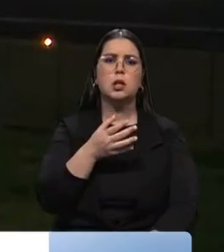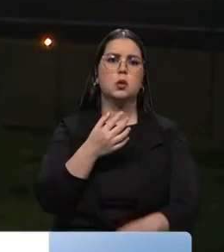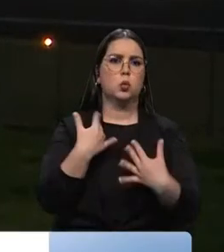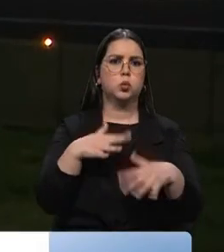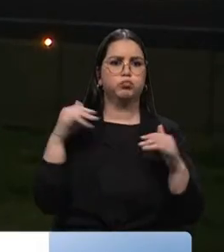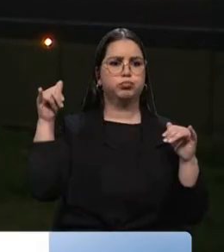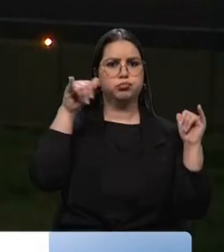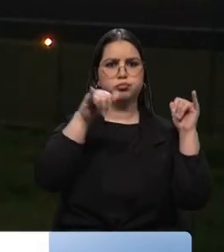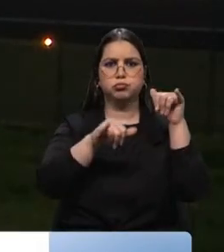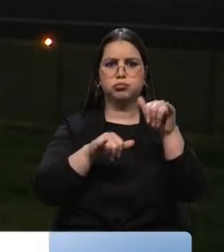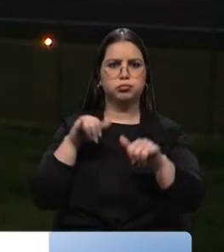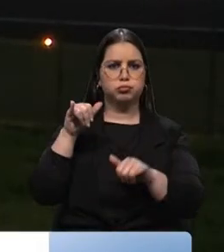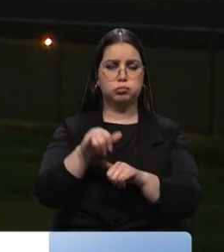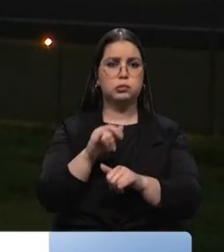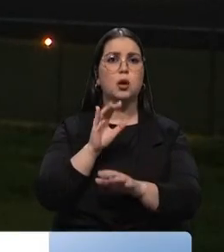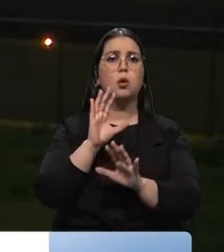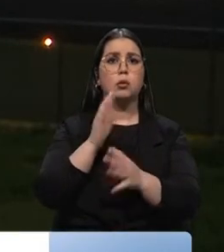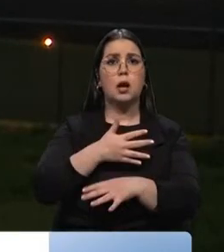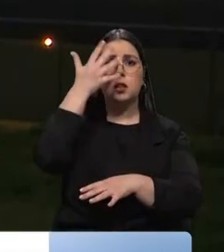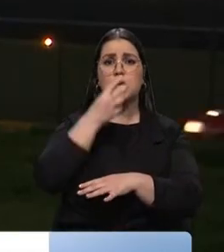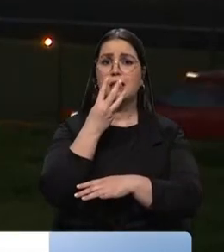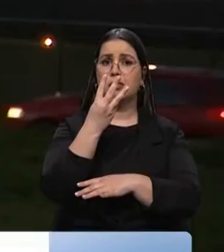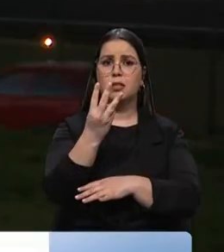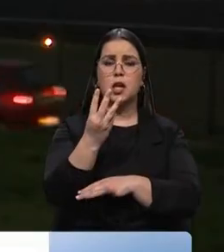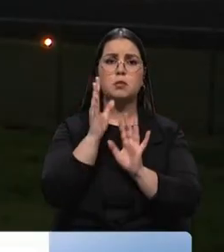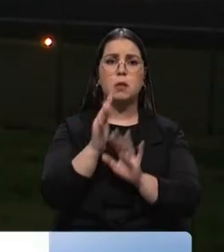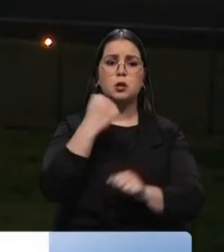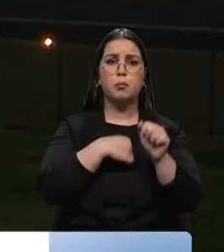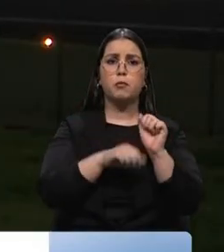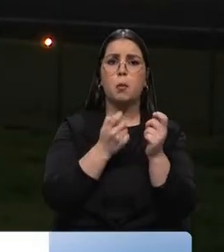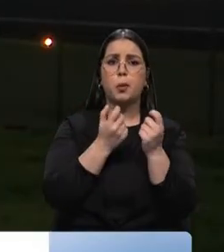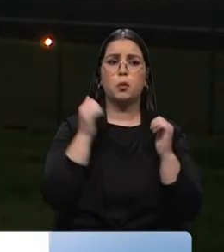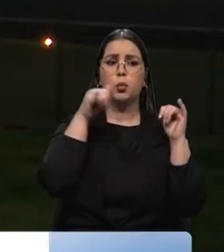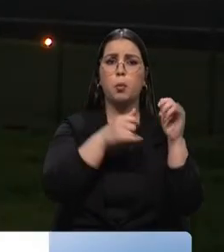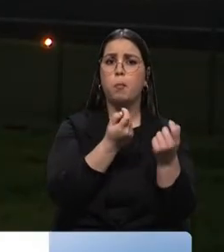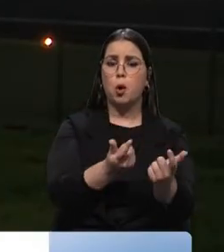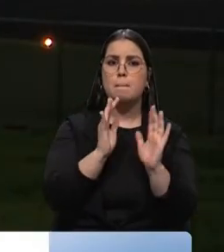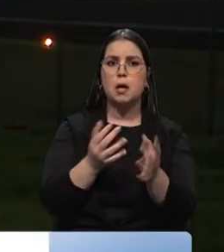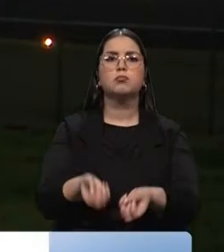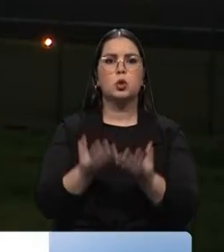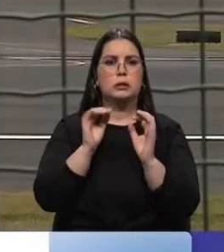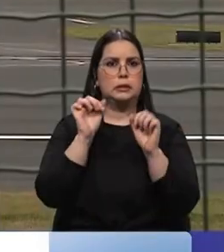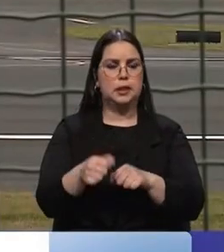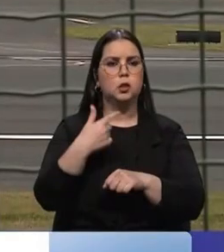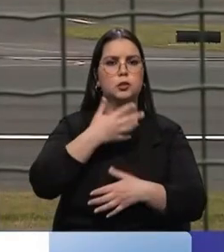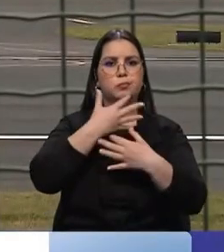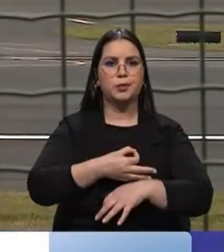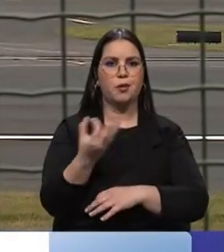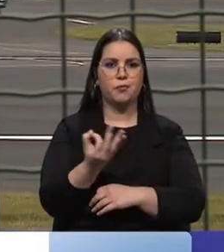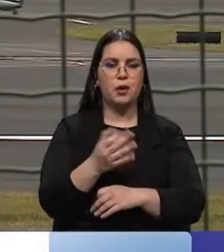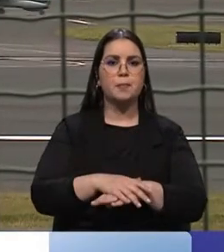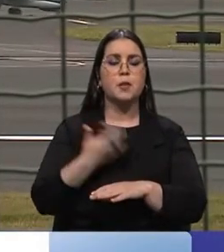movimentações, falo após 3 dias de poucas movimentações aqui na base, mas de qualquer forma sim, confirmamos isto. Fizemos-lo